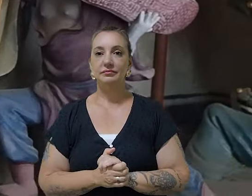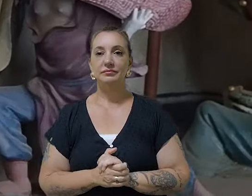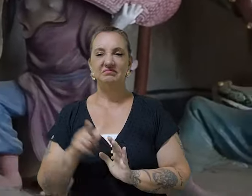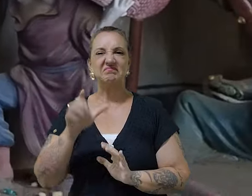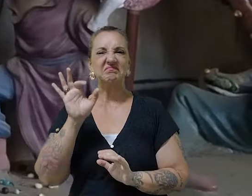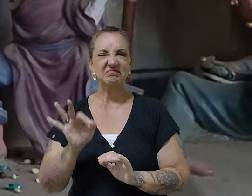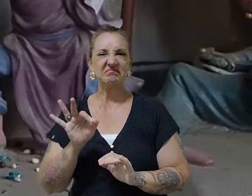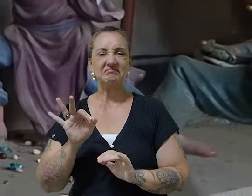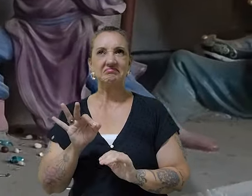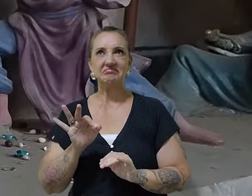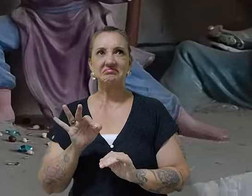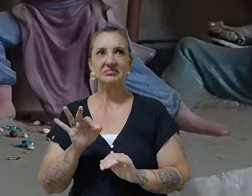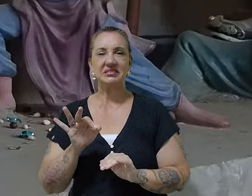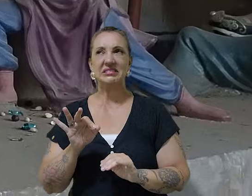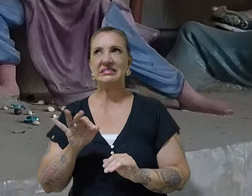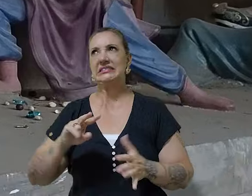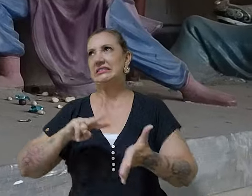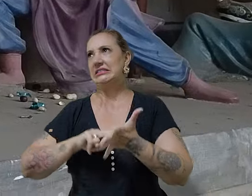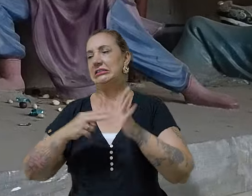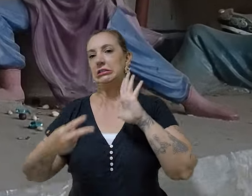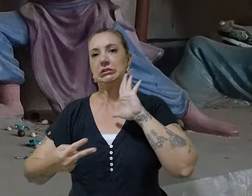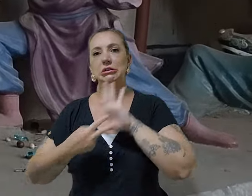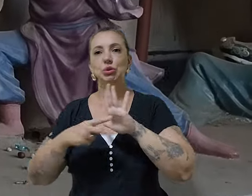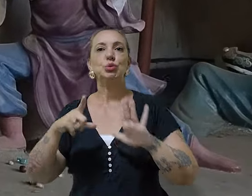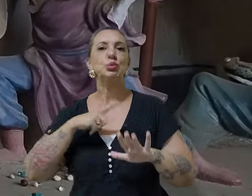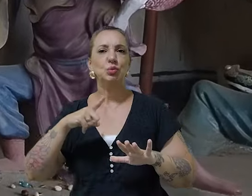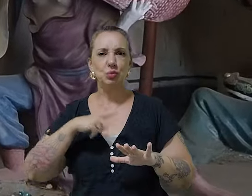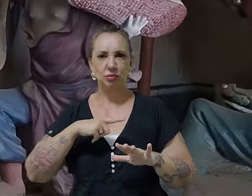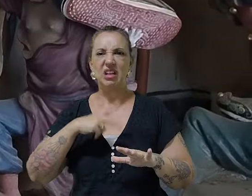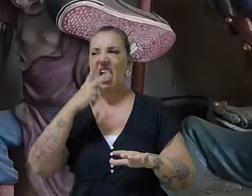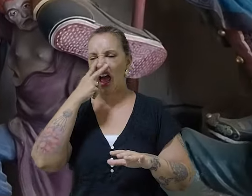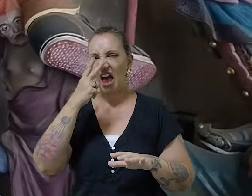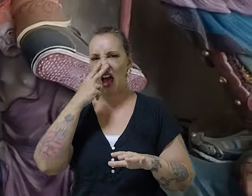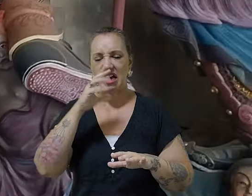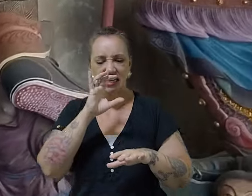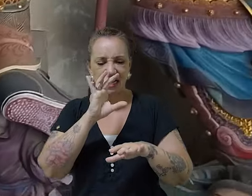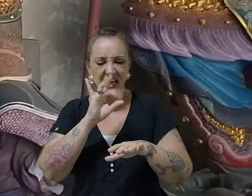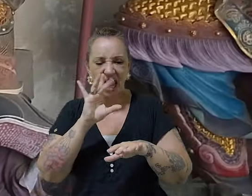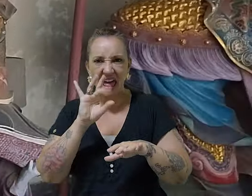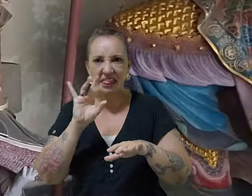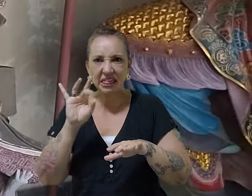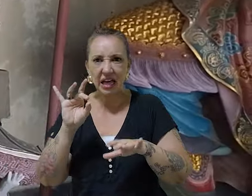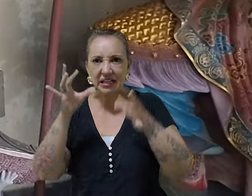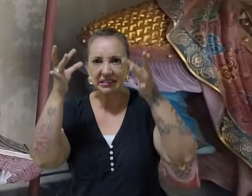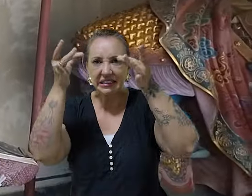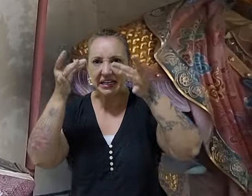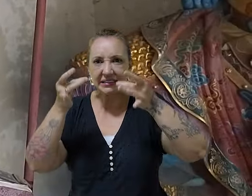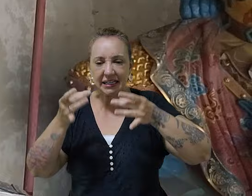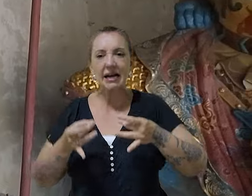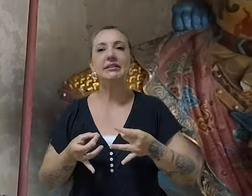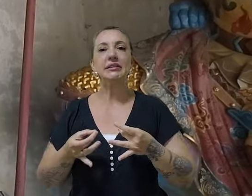Certamente isso deve ter muita simbologia, muito significado, cada